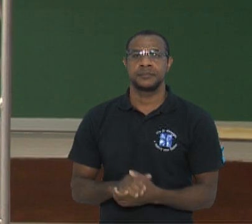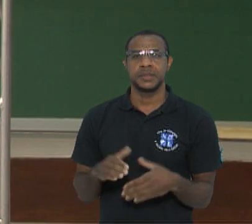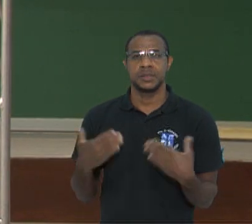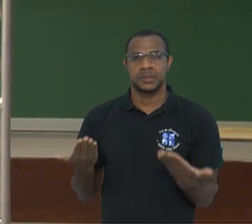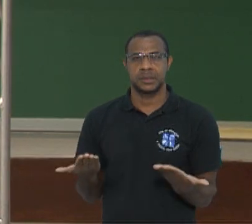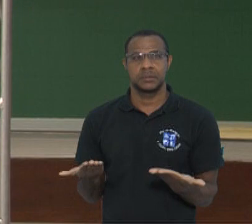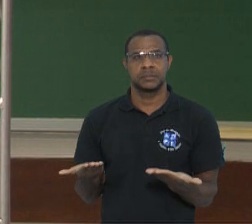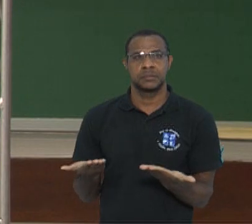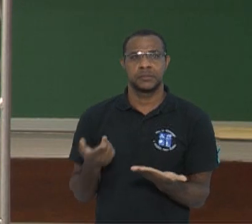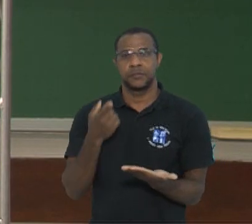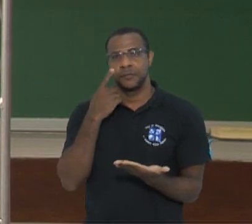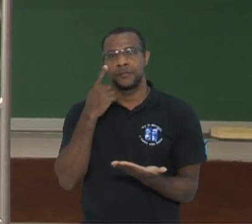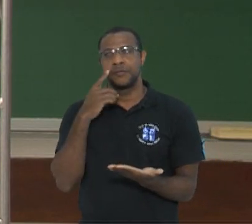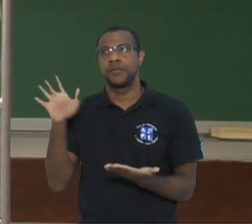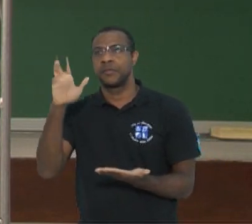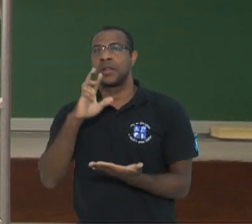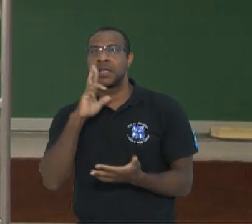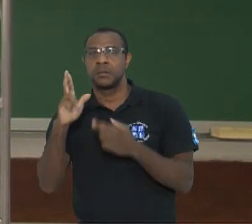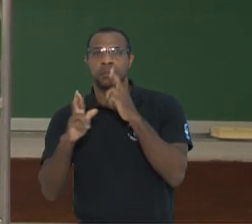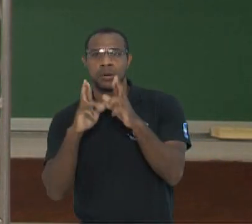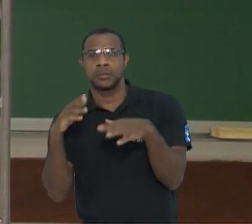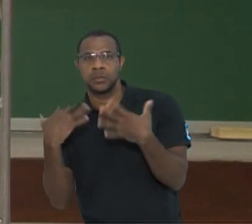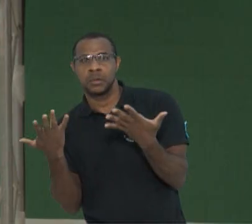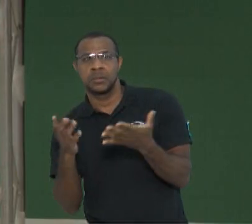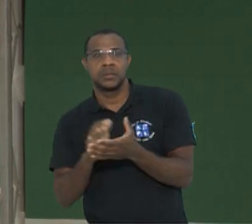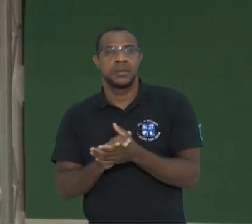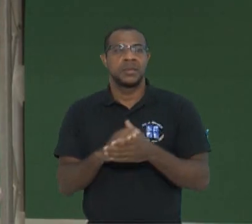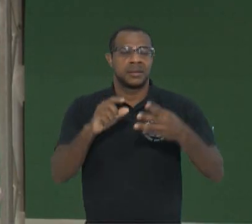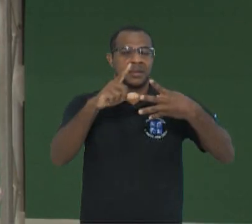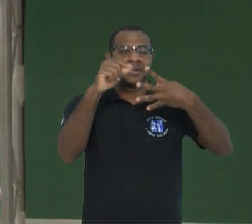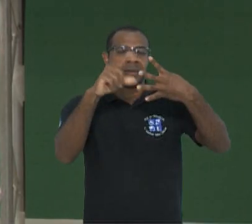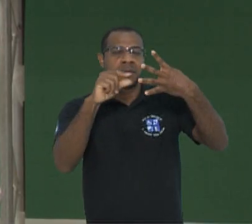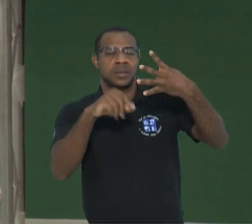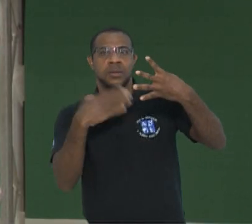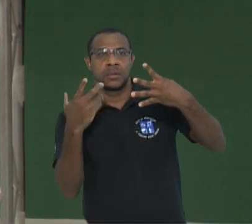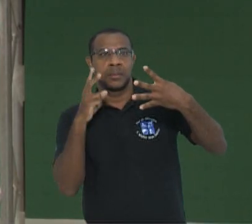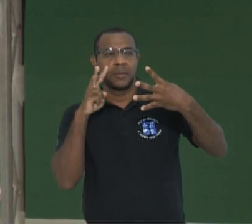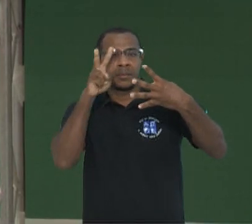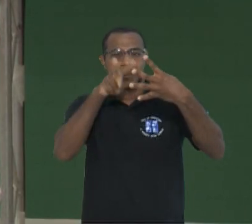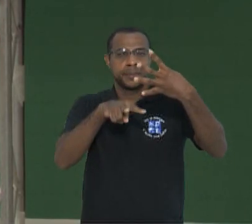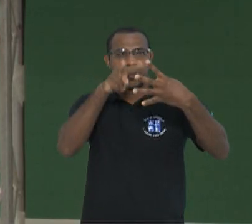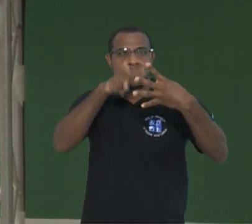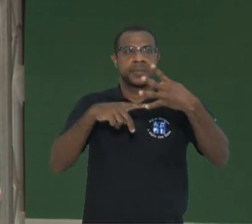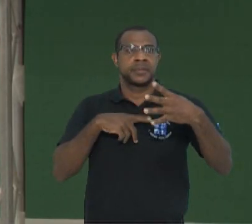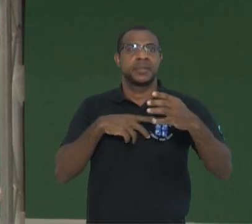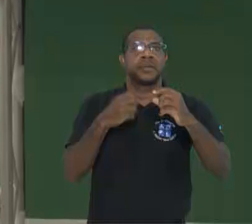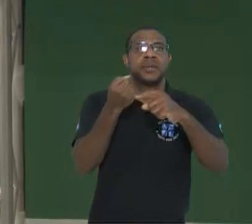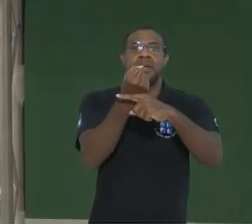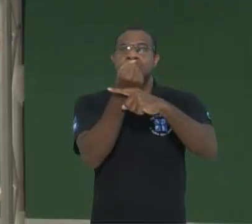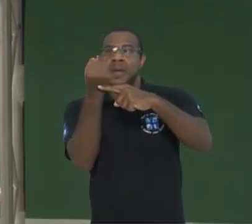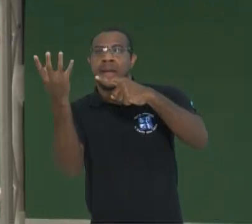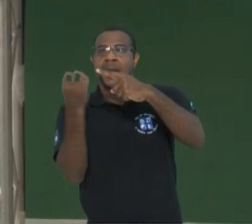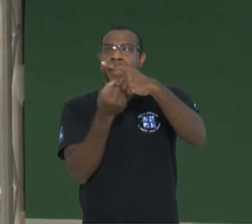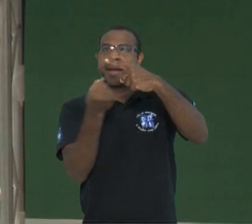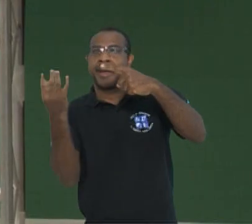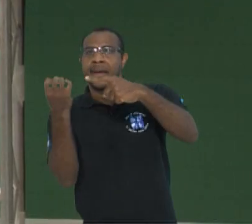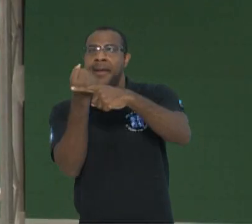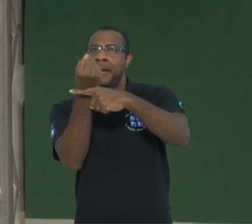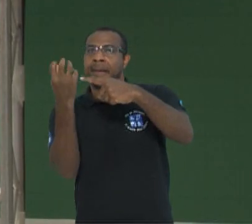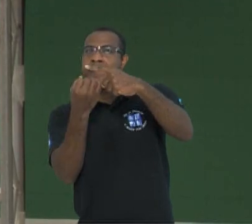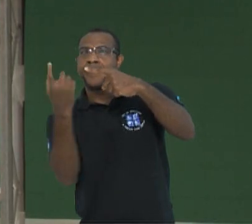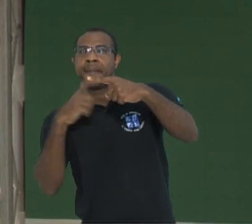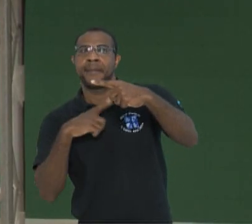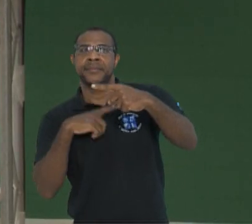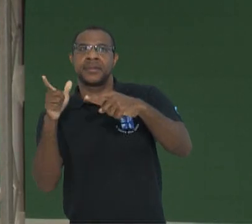Então, pessoal, vamos analisar as alternativas? Aqui eu tenho uma equação. O primeiro termo dessa equação